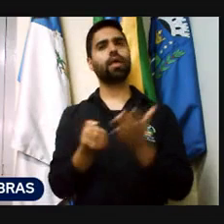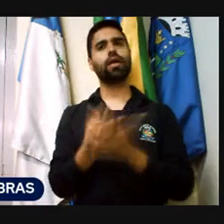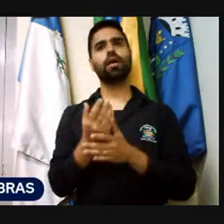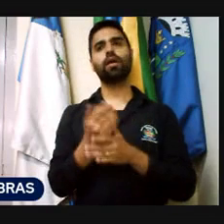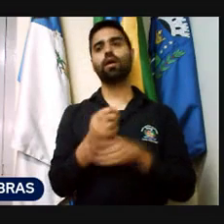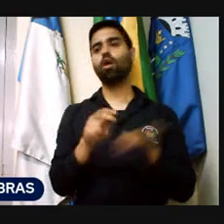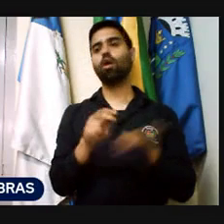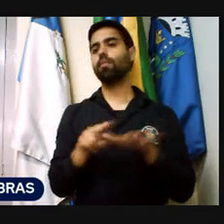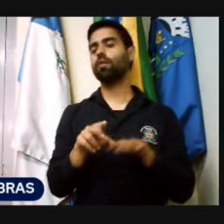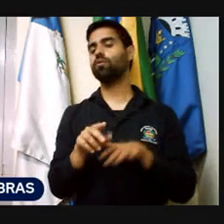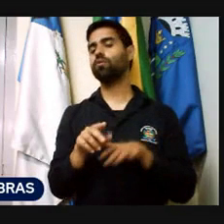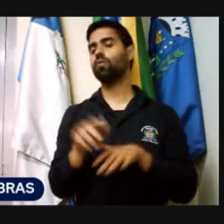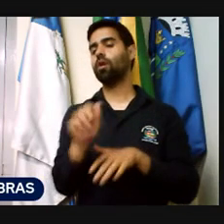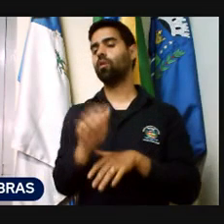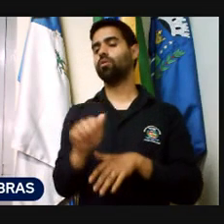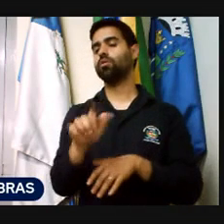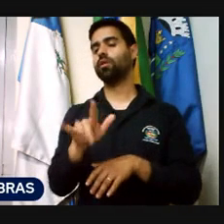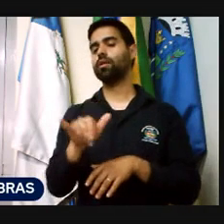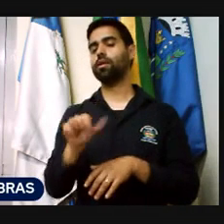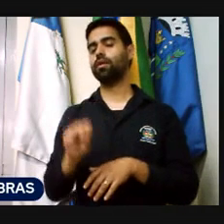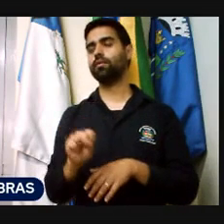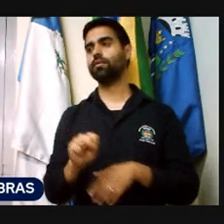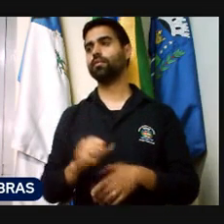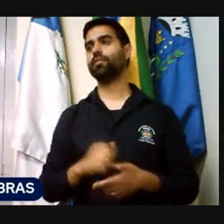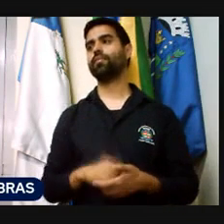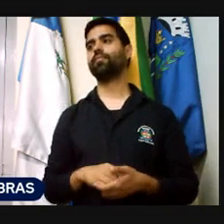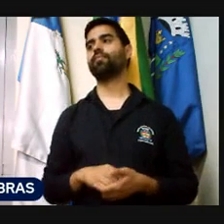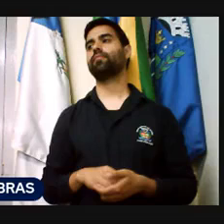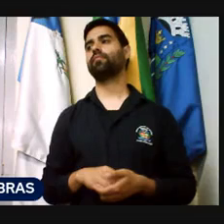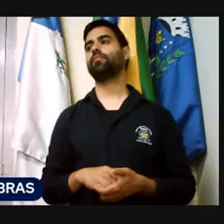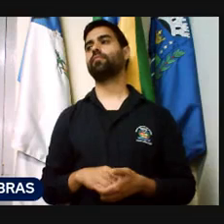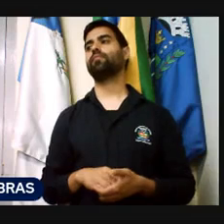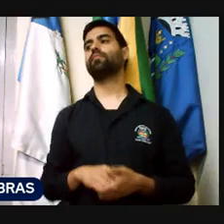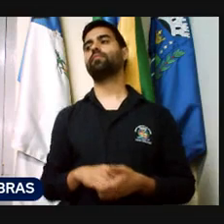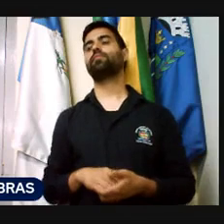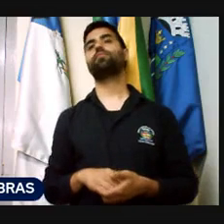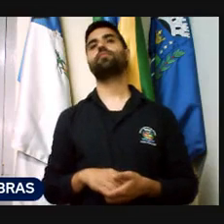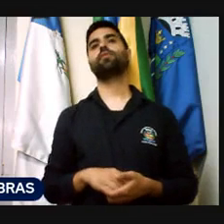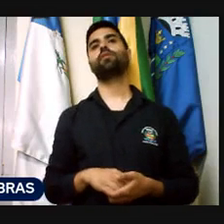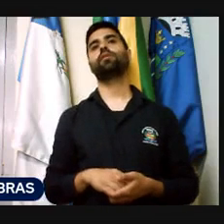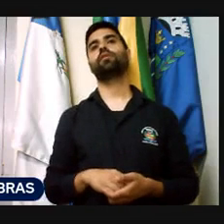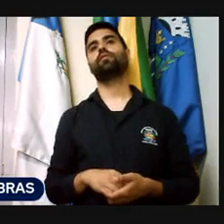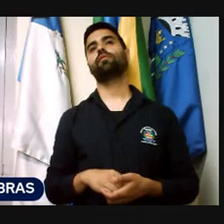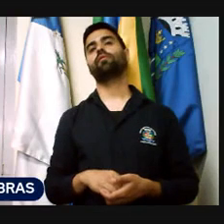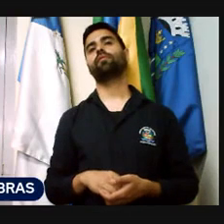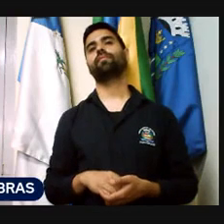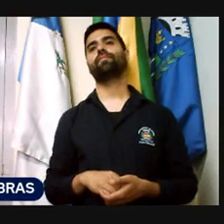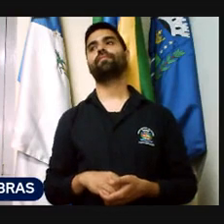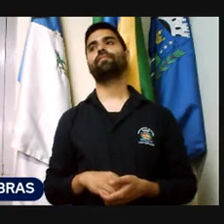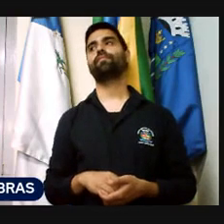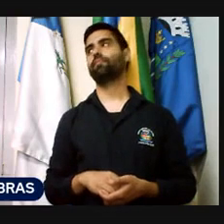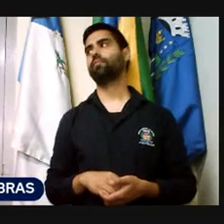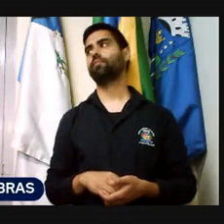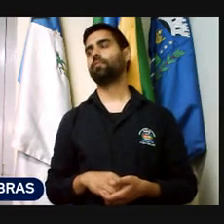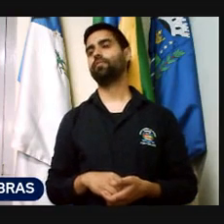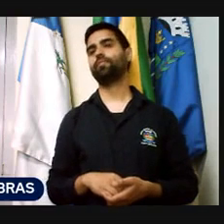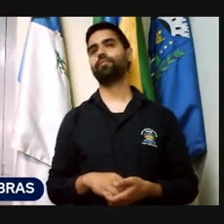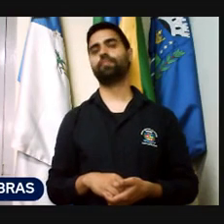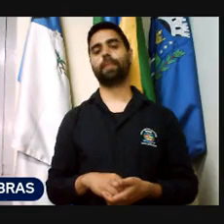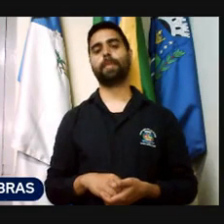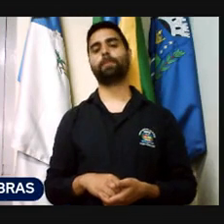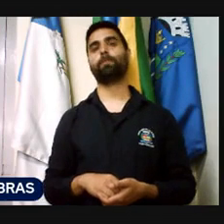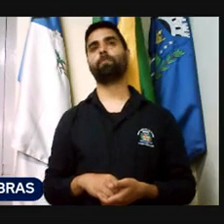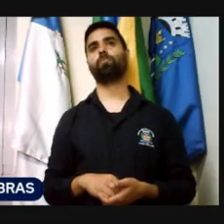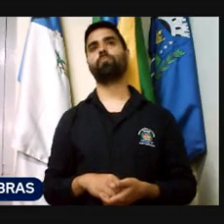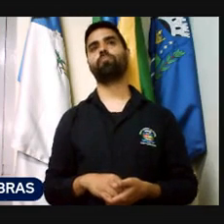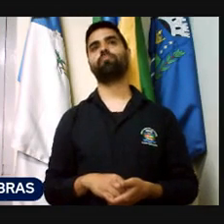do agosto lilás. Aprova ou rejeita? Vereador Araíto. Vereador Bernardo. Aprova. Vereador